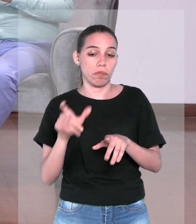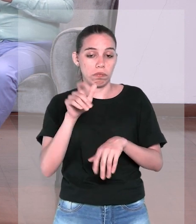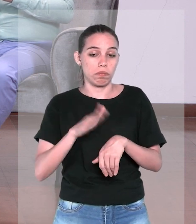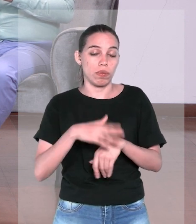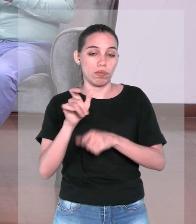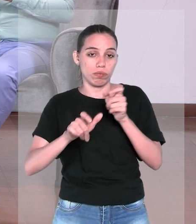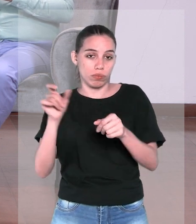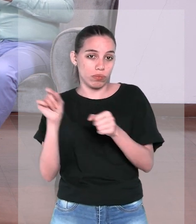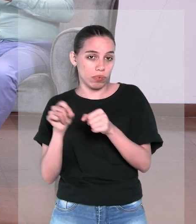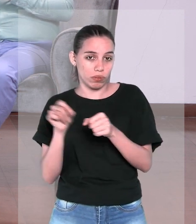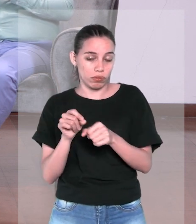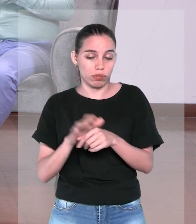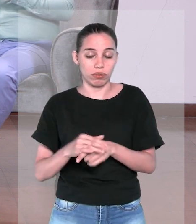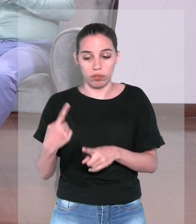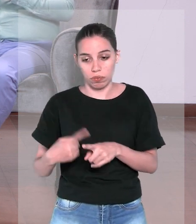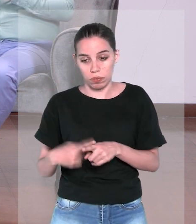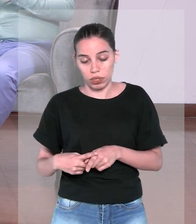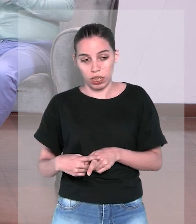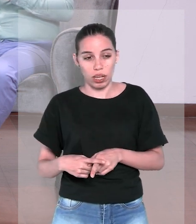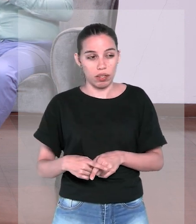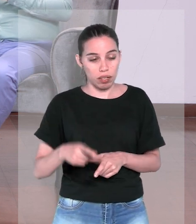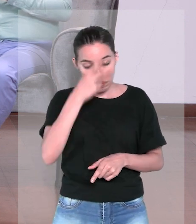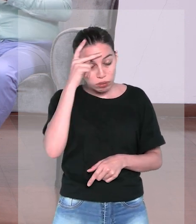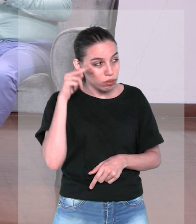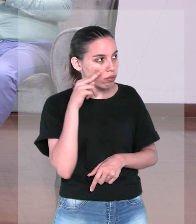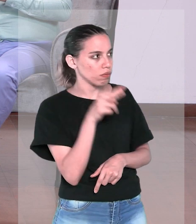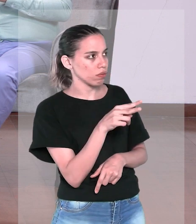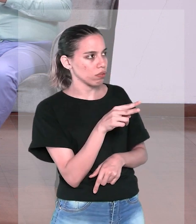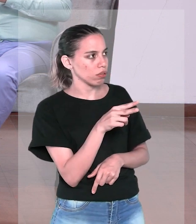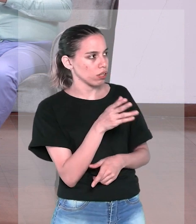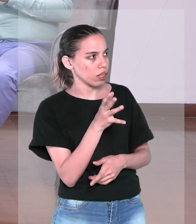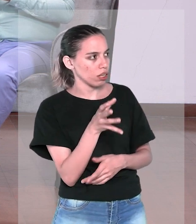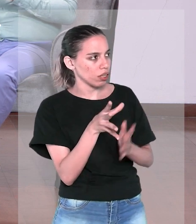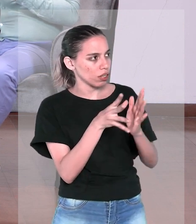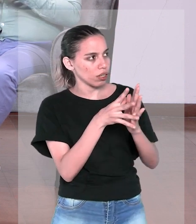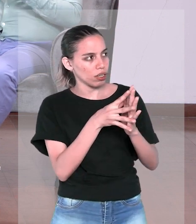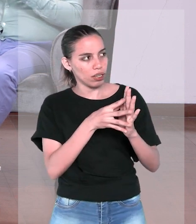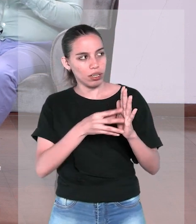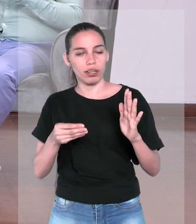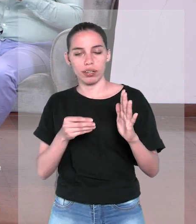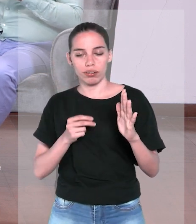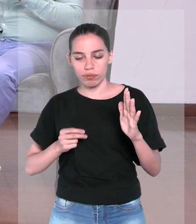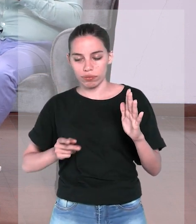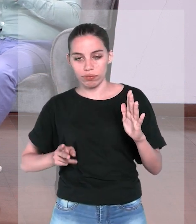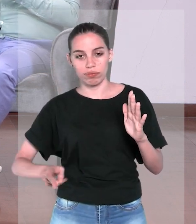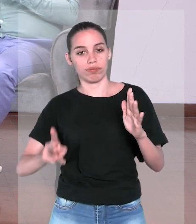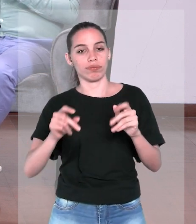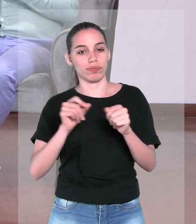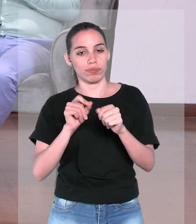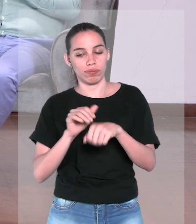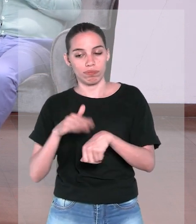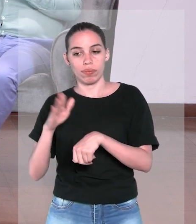deixar de analisar que as internets têm uma responsabilidade enorme nisso, né? Você tem um outro mundo social nas internets